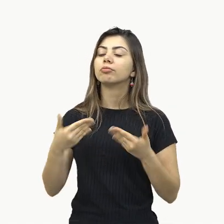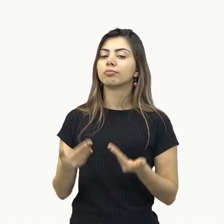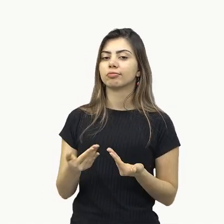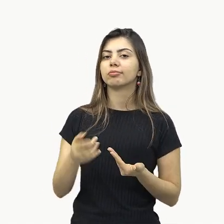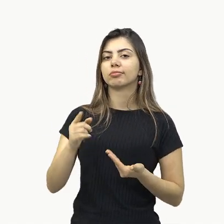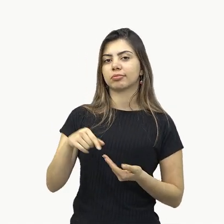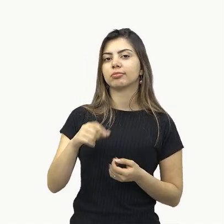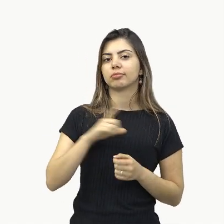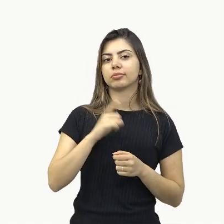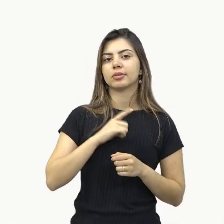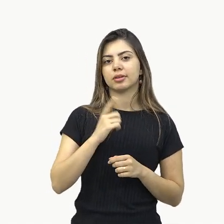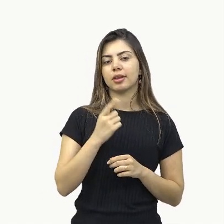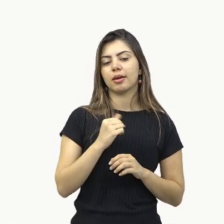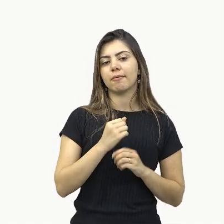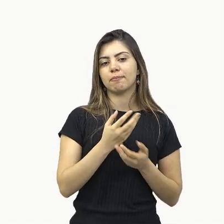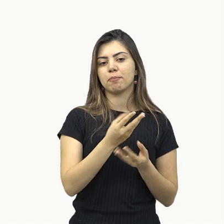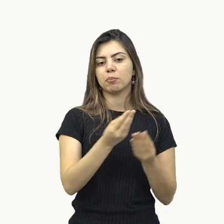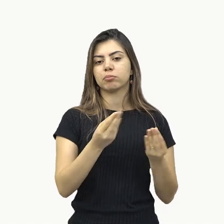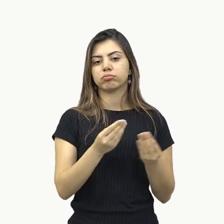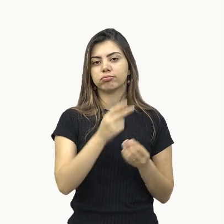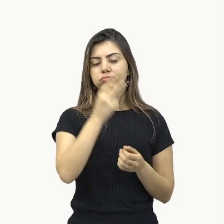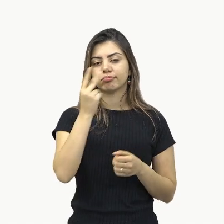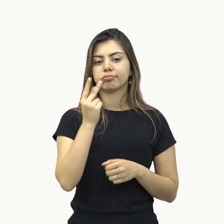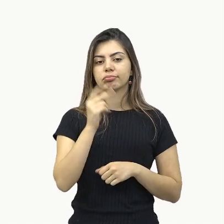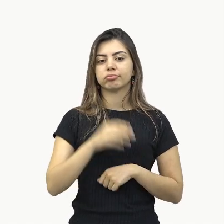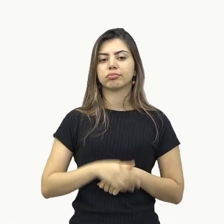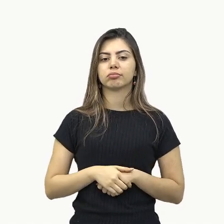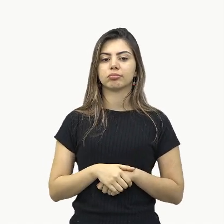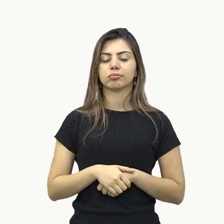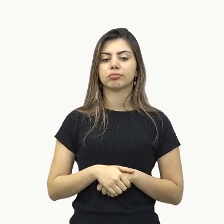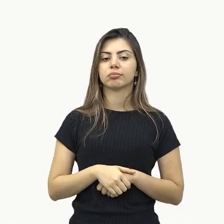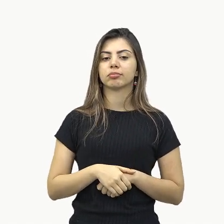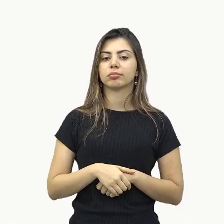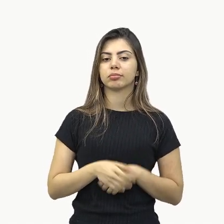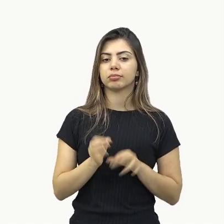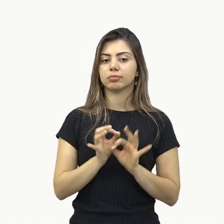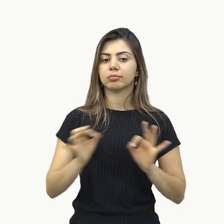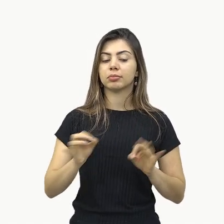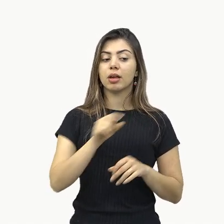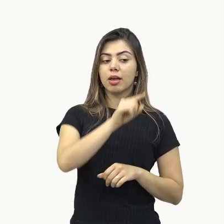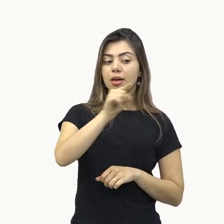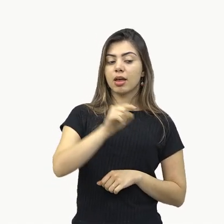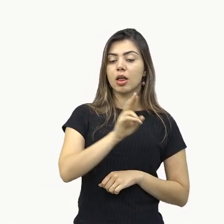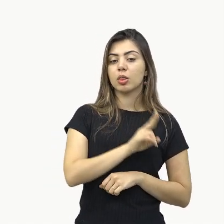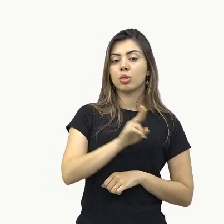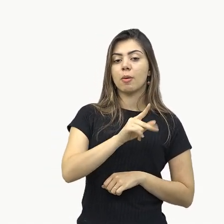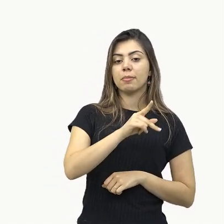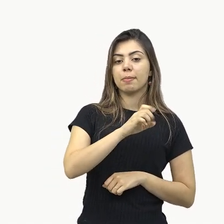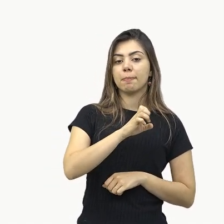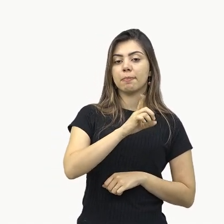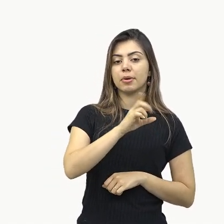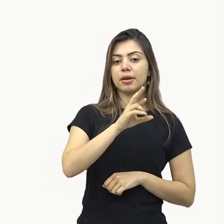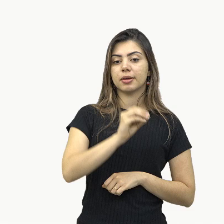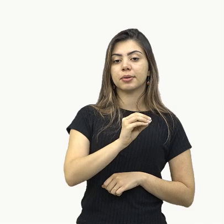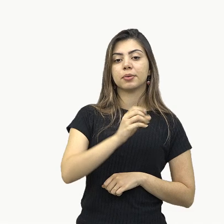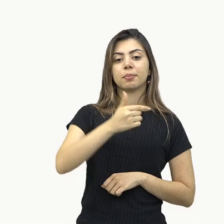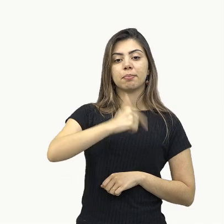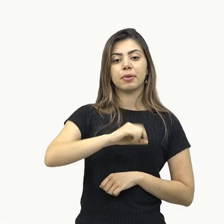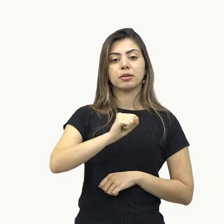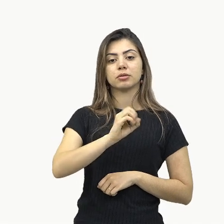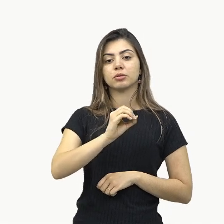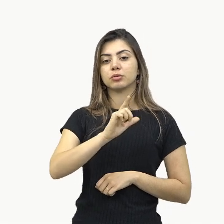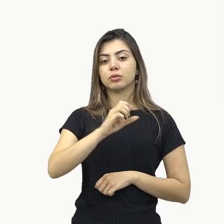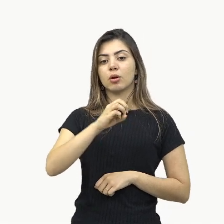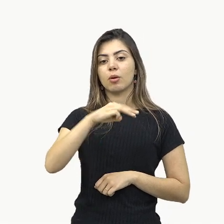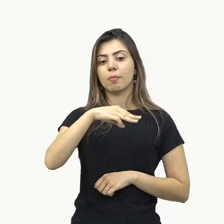mais de um? Their names, o nome deles, tá? São Pedro e Solomon, tá certo? Então